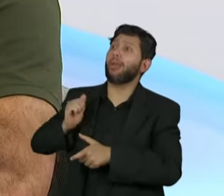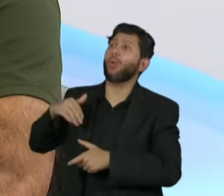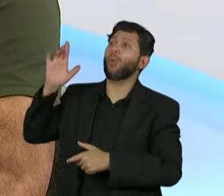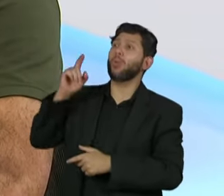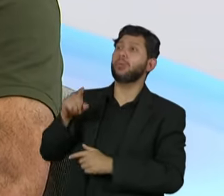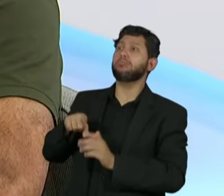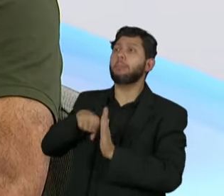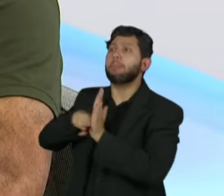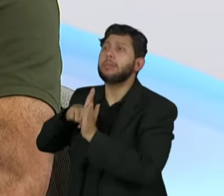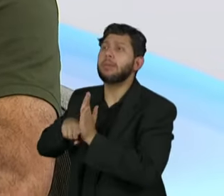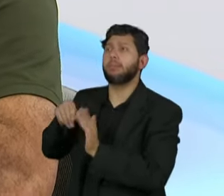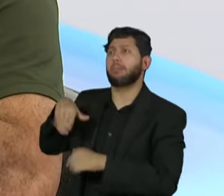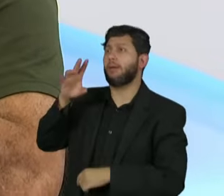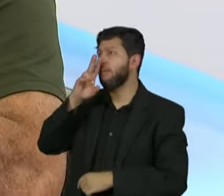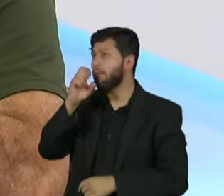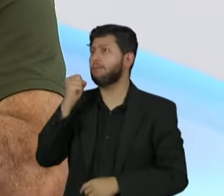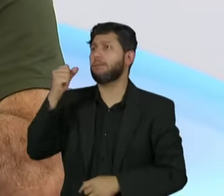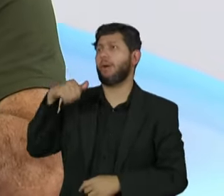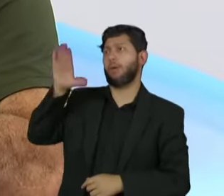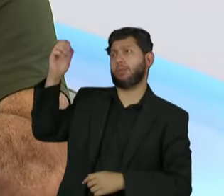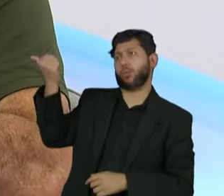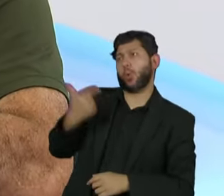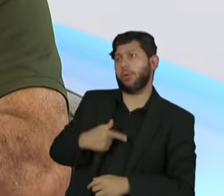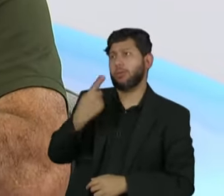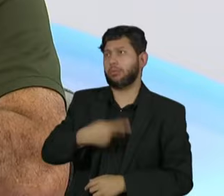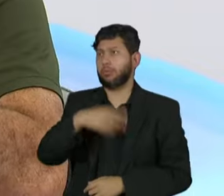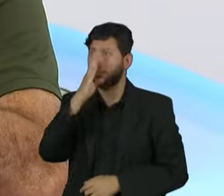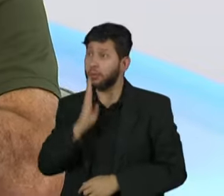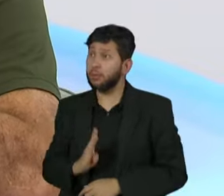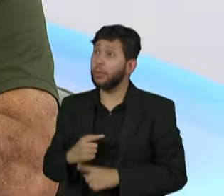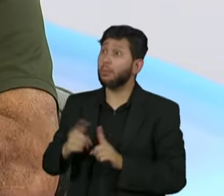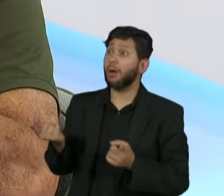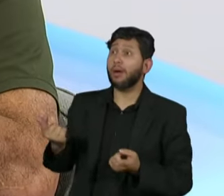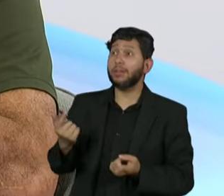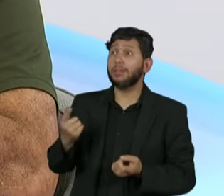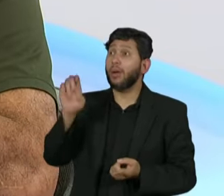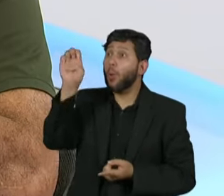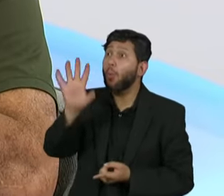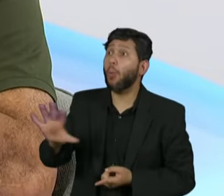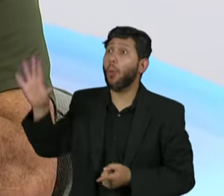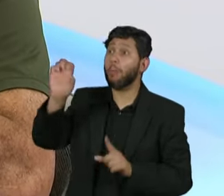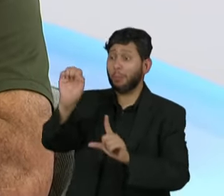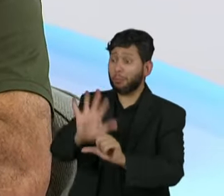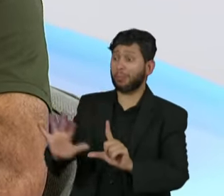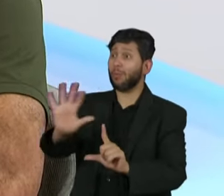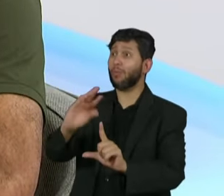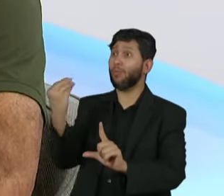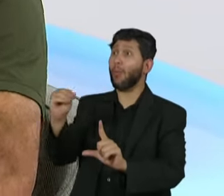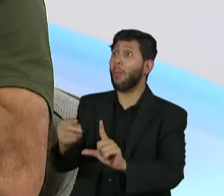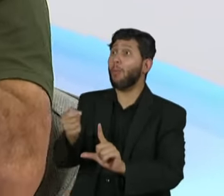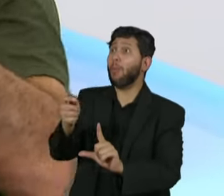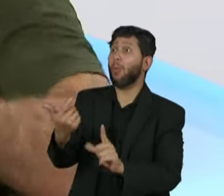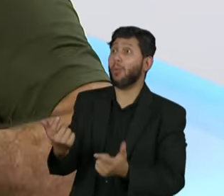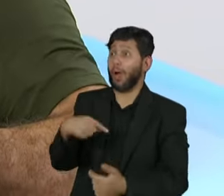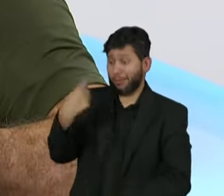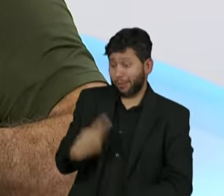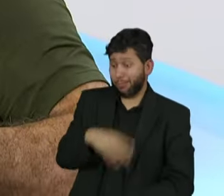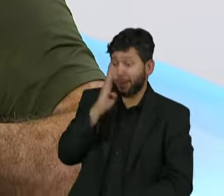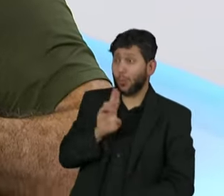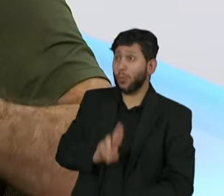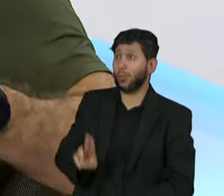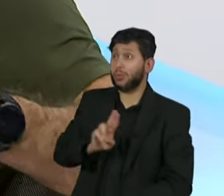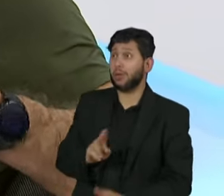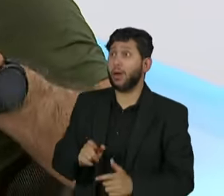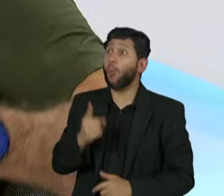muito mais forte do que a gente mas por exemplo a gente tem pouquíssimas plataformas europeias de qualquer coisa que a gente usa aqui a única que as pessoas